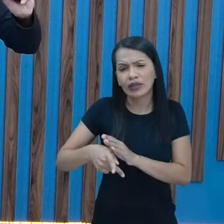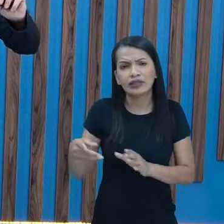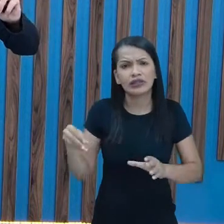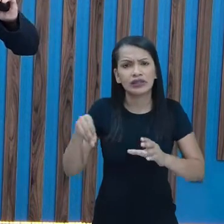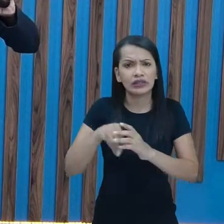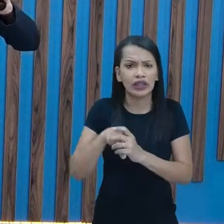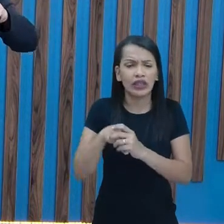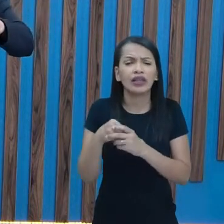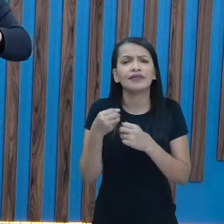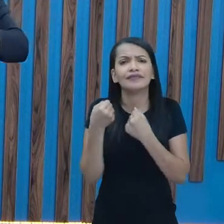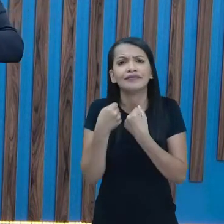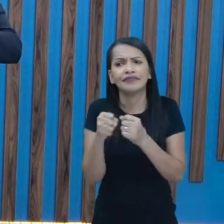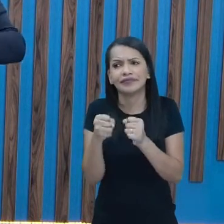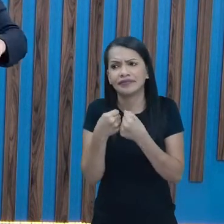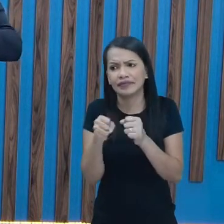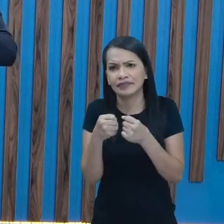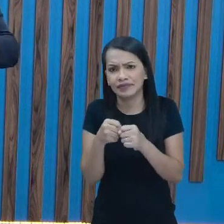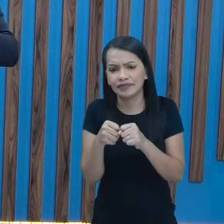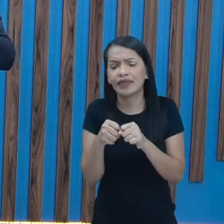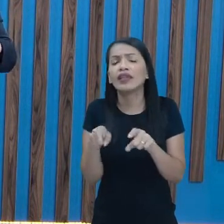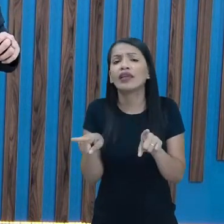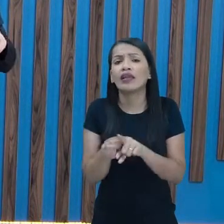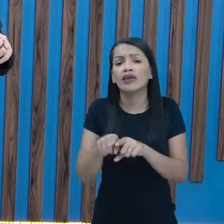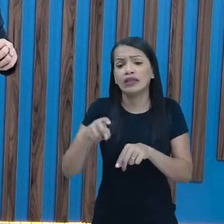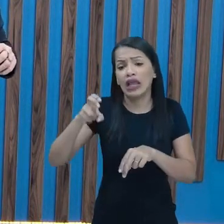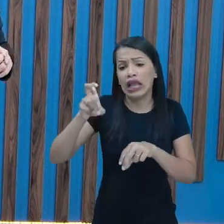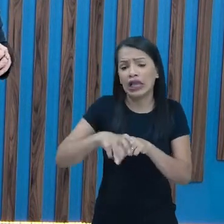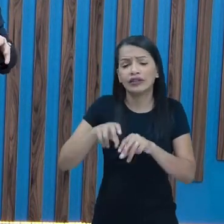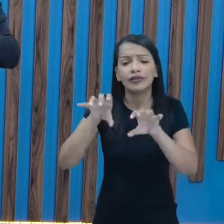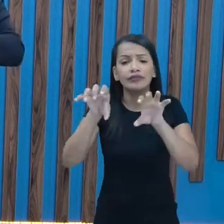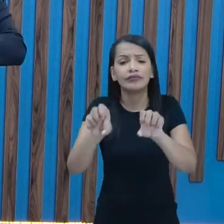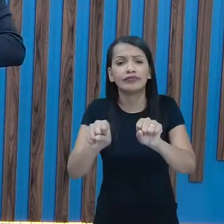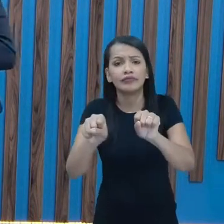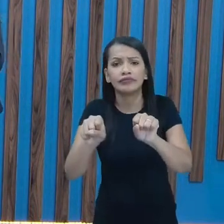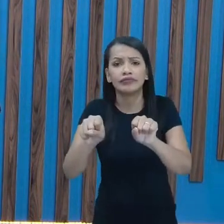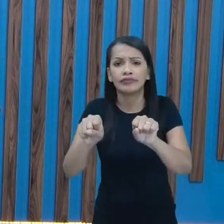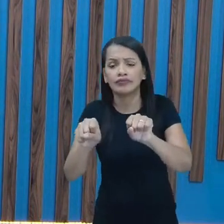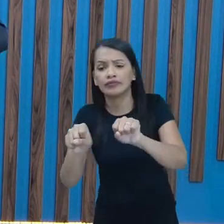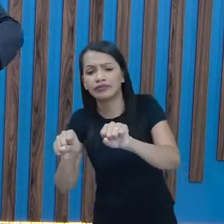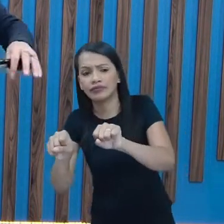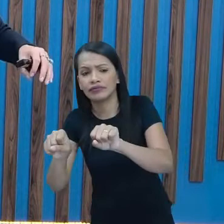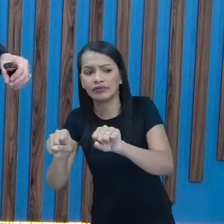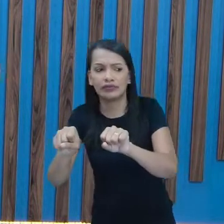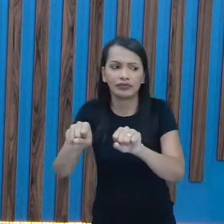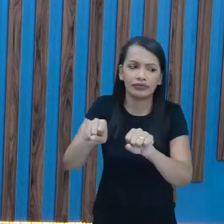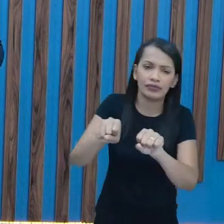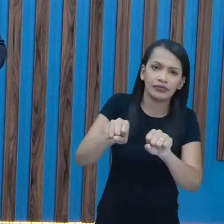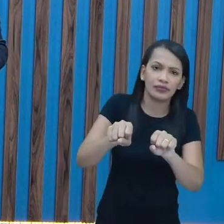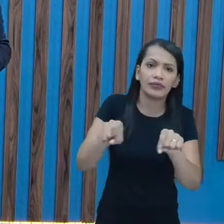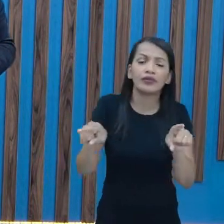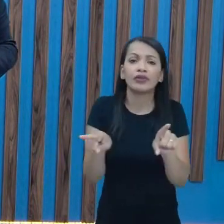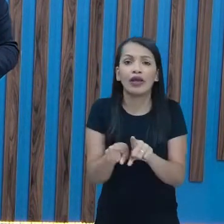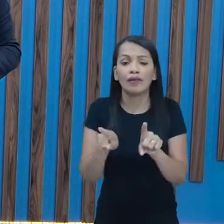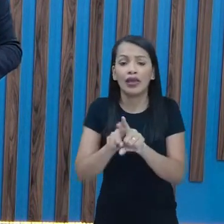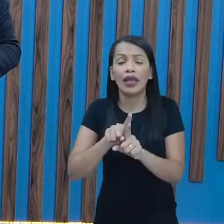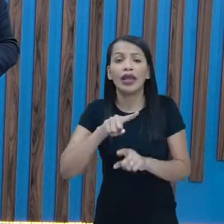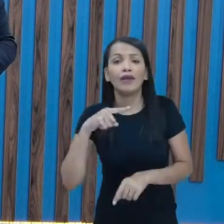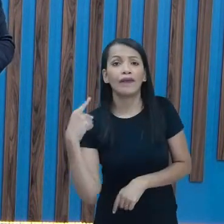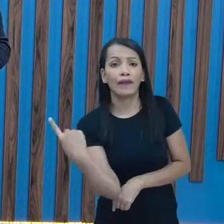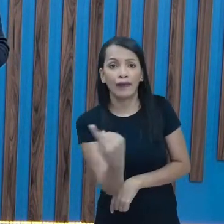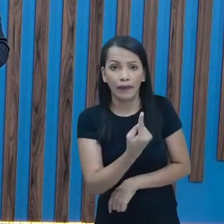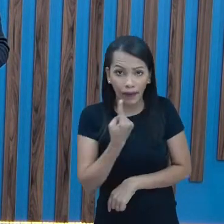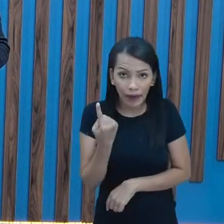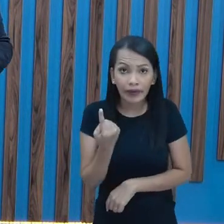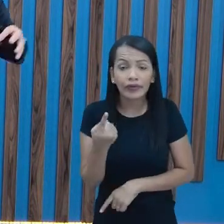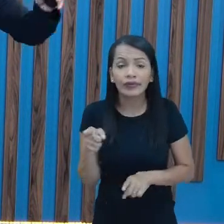ônibus, olha, na cadeira lá do ônibus, quando você vai passar também pela catraca, quando você aperta um